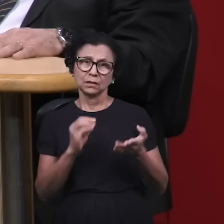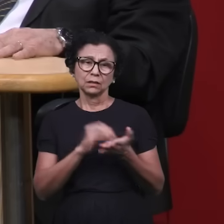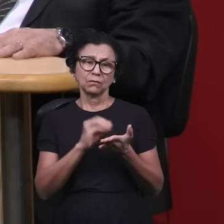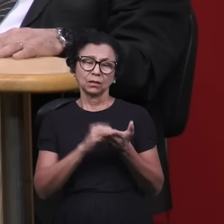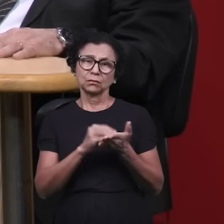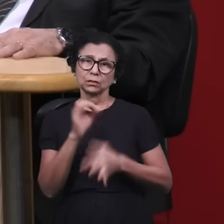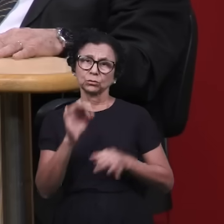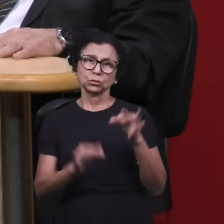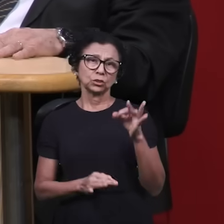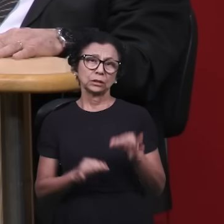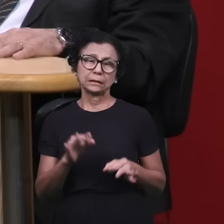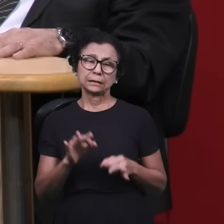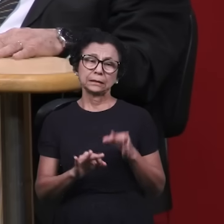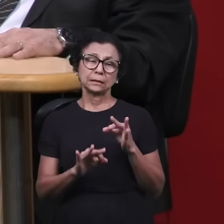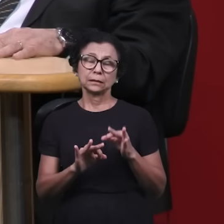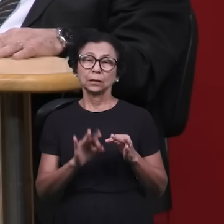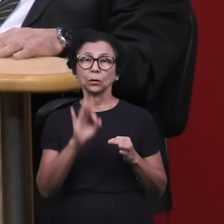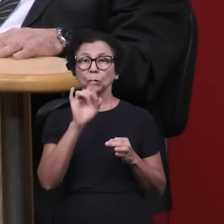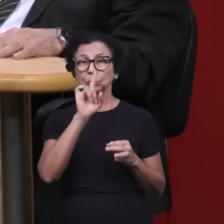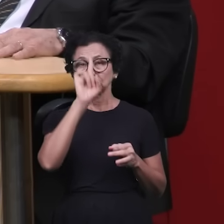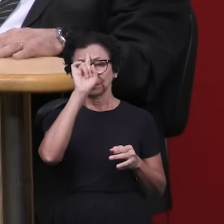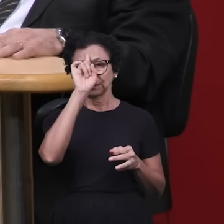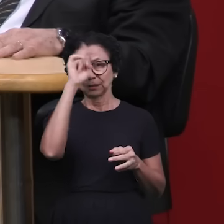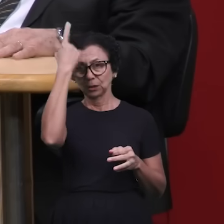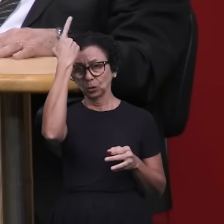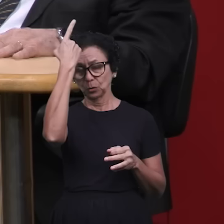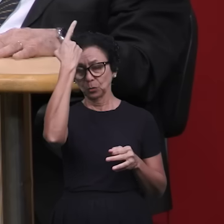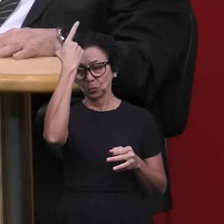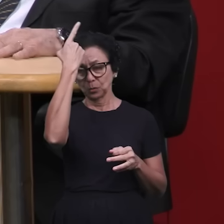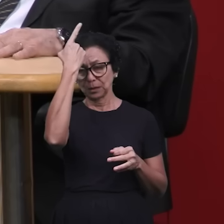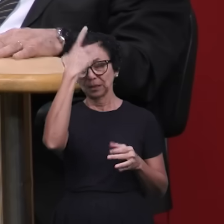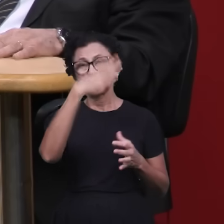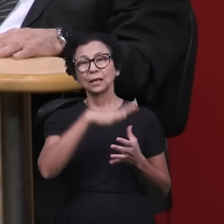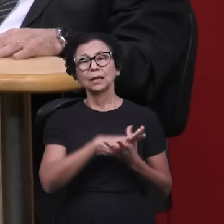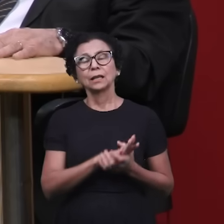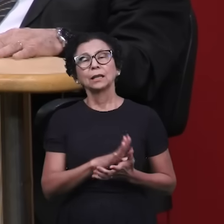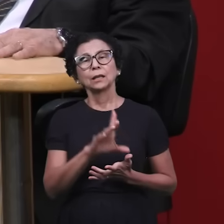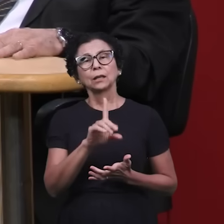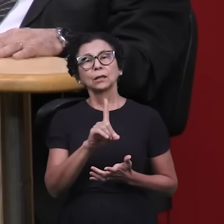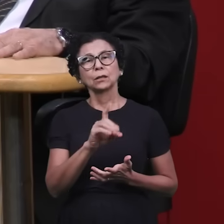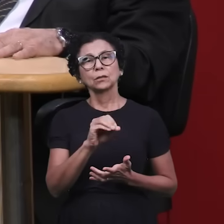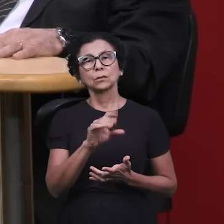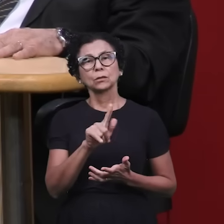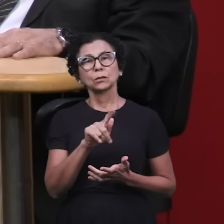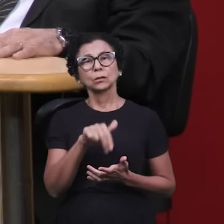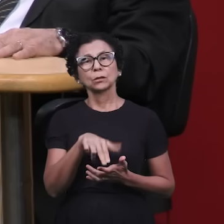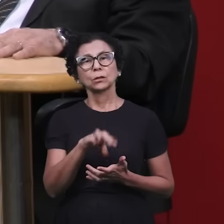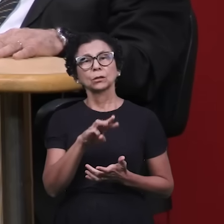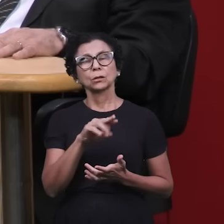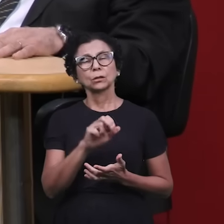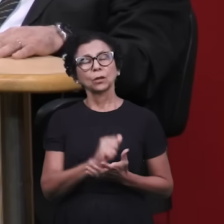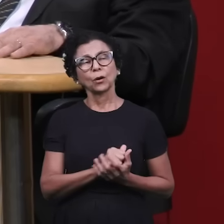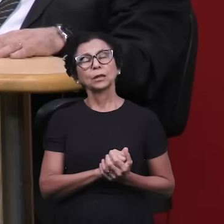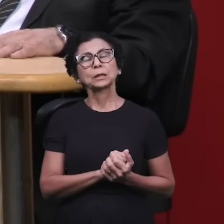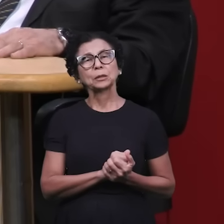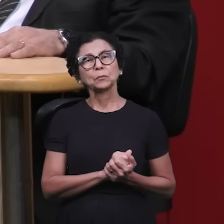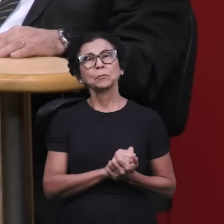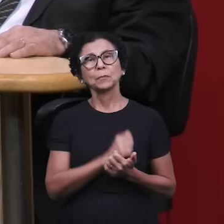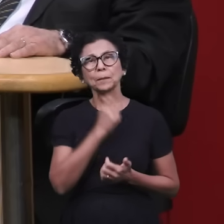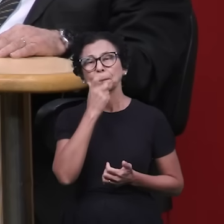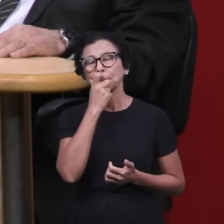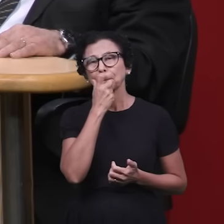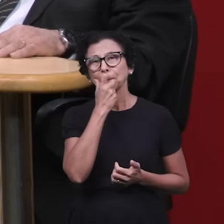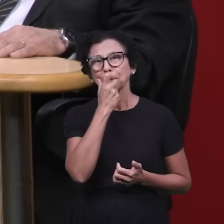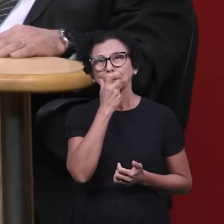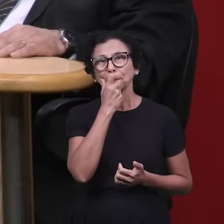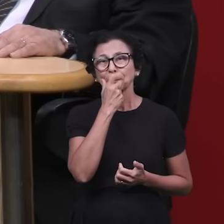injusto, né? Então criou-se aquilo que foi um dogma onde você, né, não sairá dali aquele texto da Bíblia, né? Sem